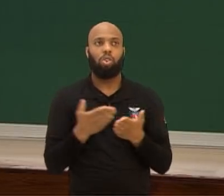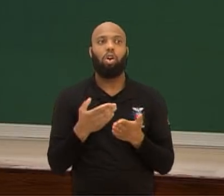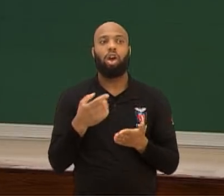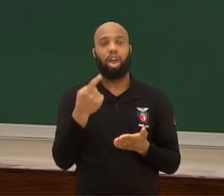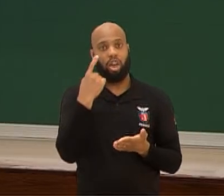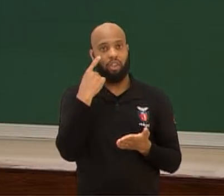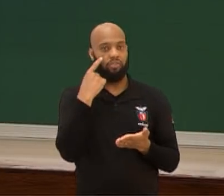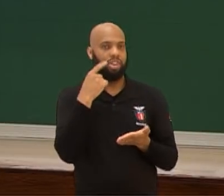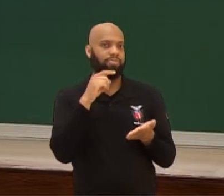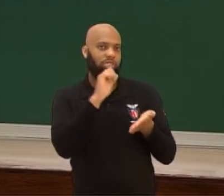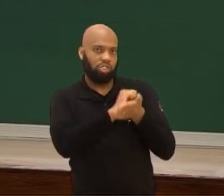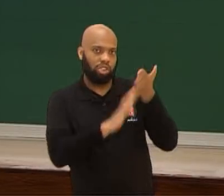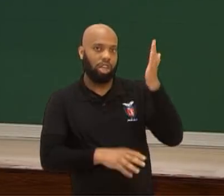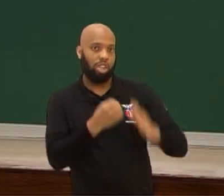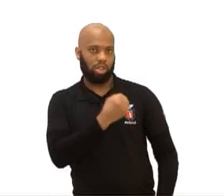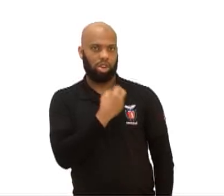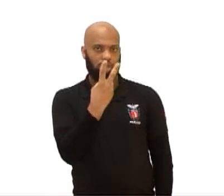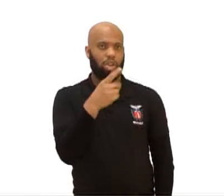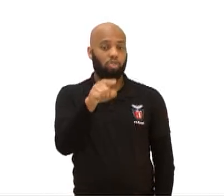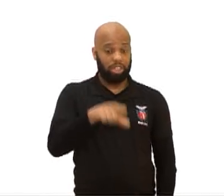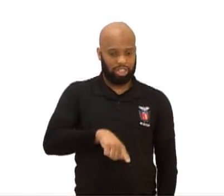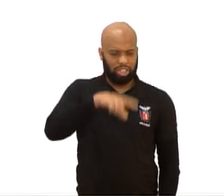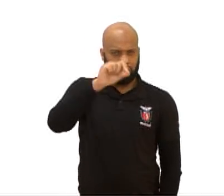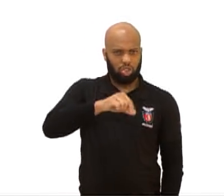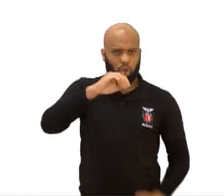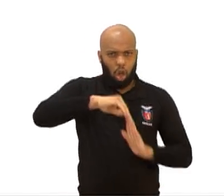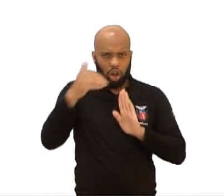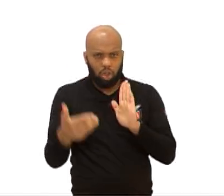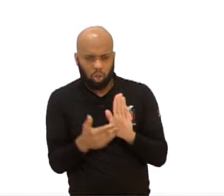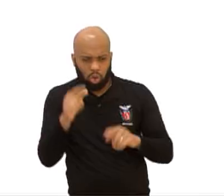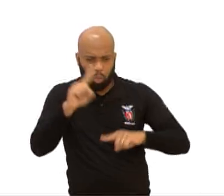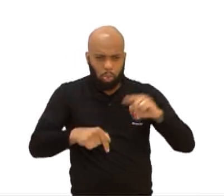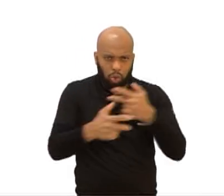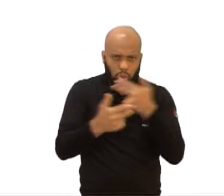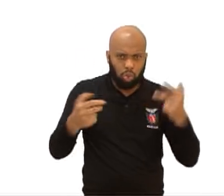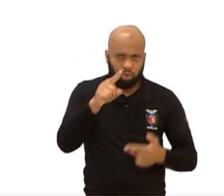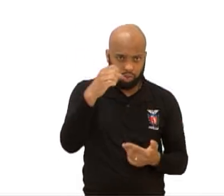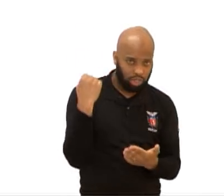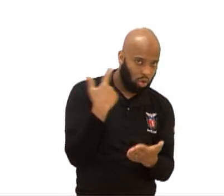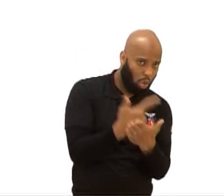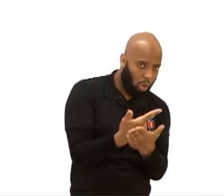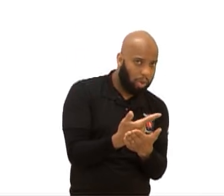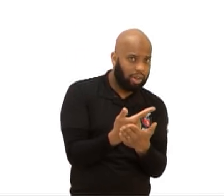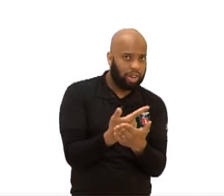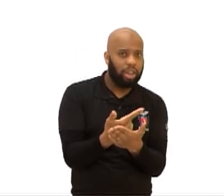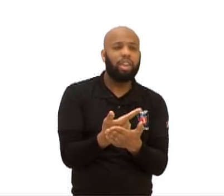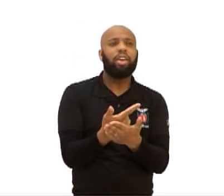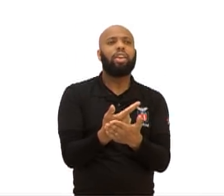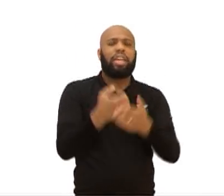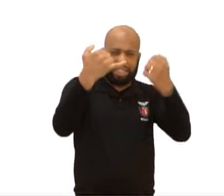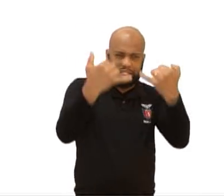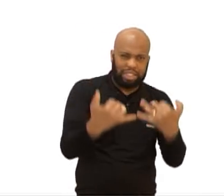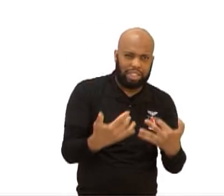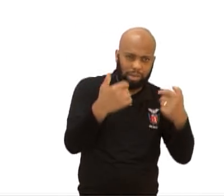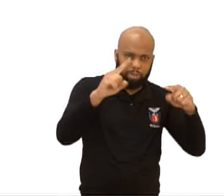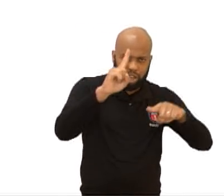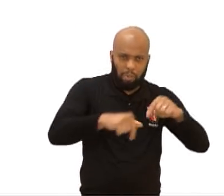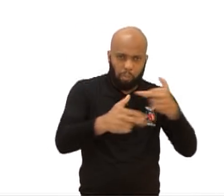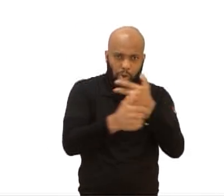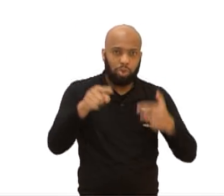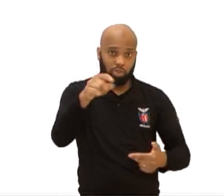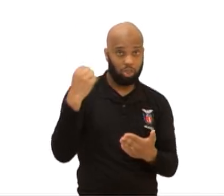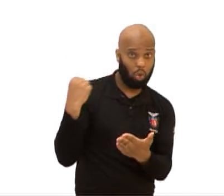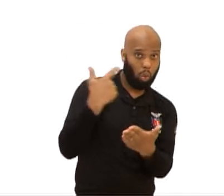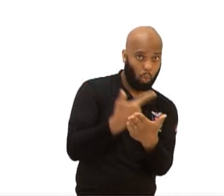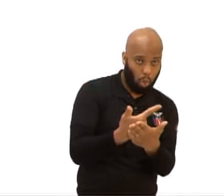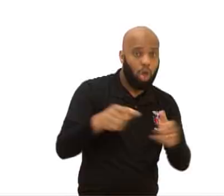nossa resposta, então. Você escolhe todos os produtos que você consome? Cite produtos que você consumiu